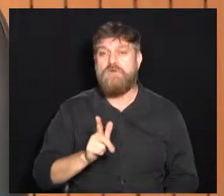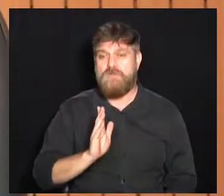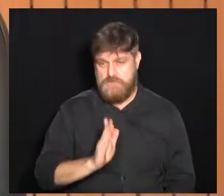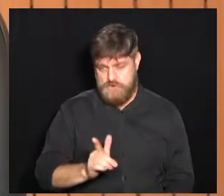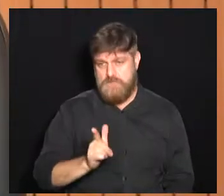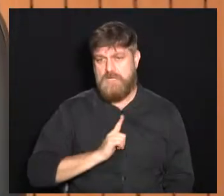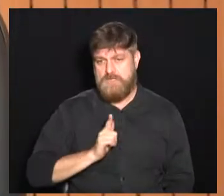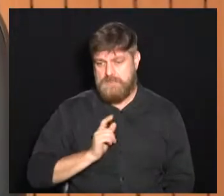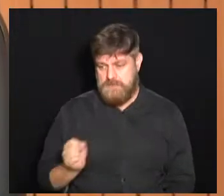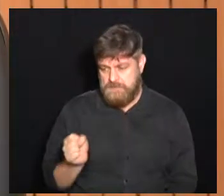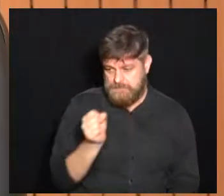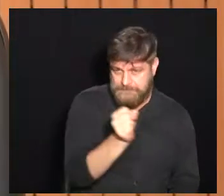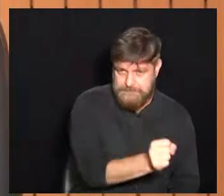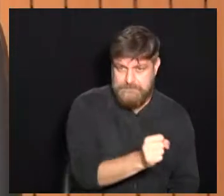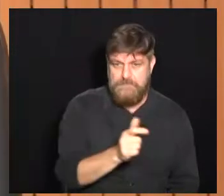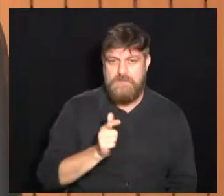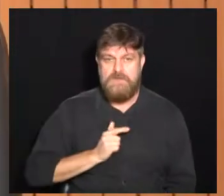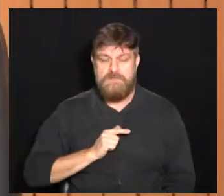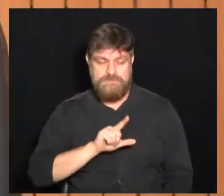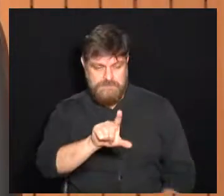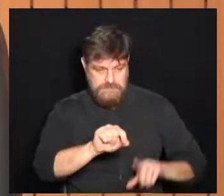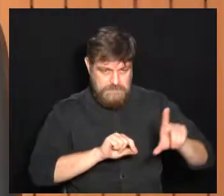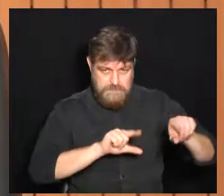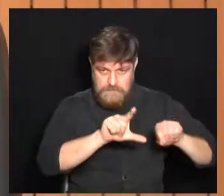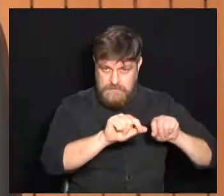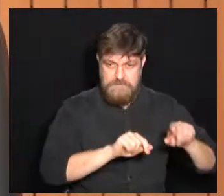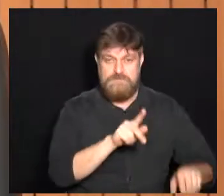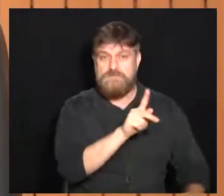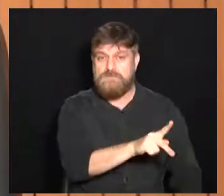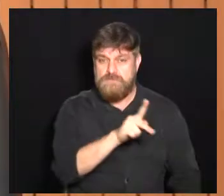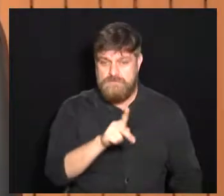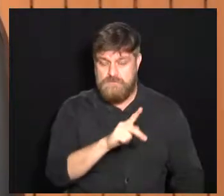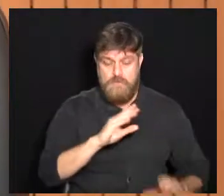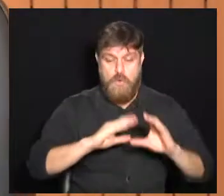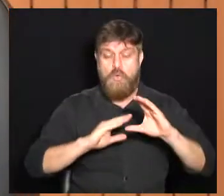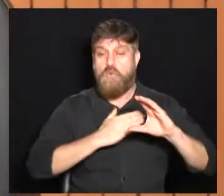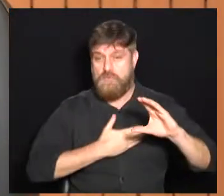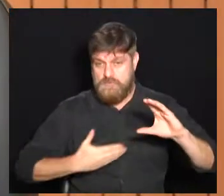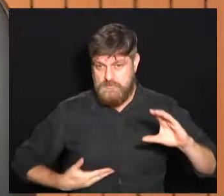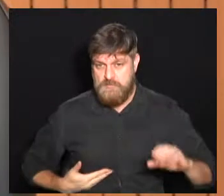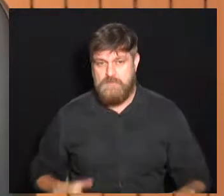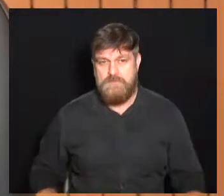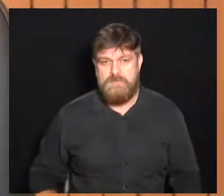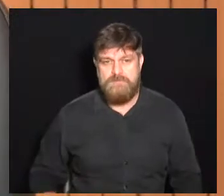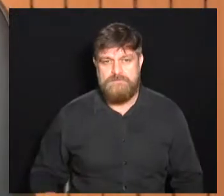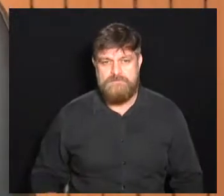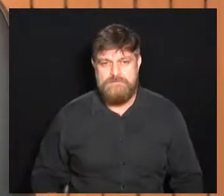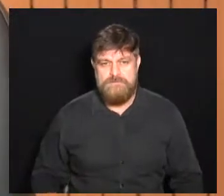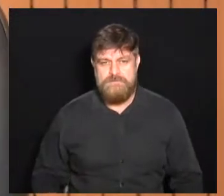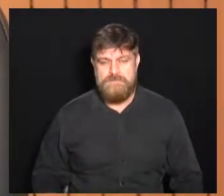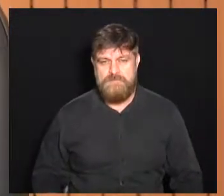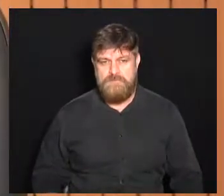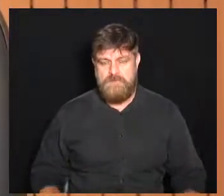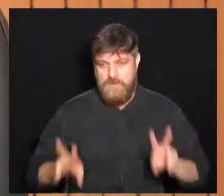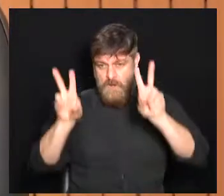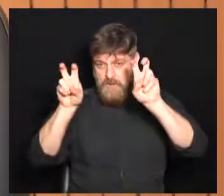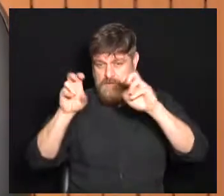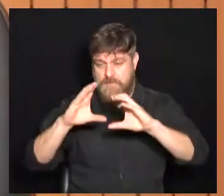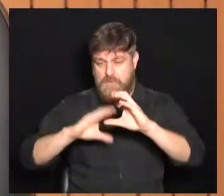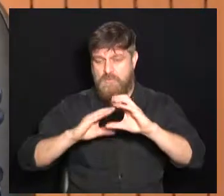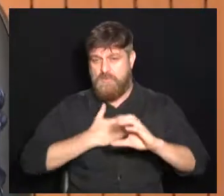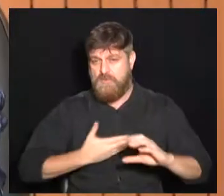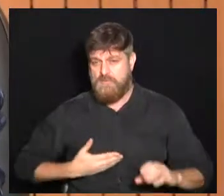já foram escolhidos os cargos por professores de concurso. O concurso, já